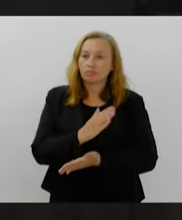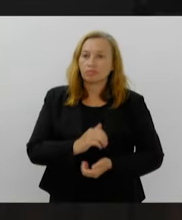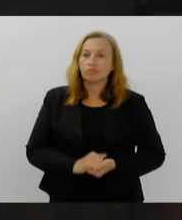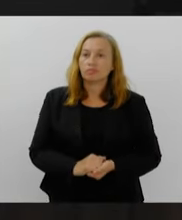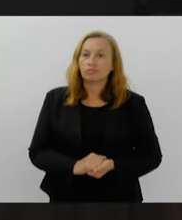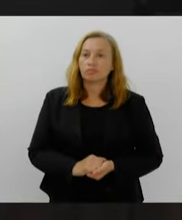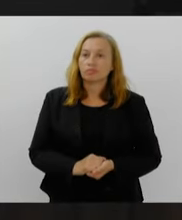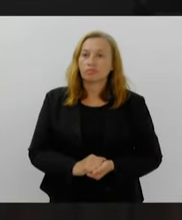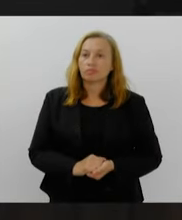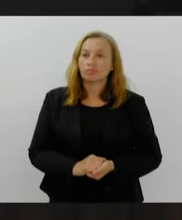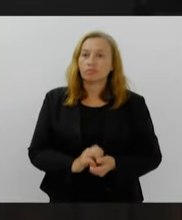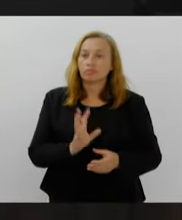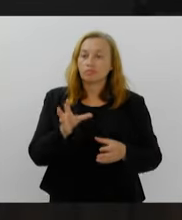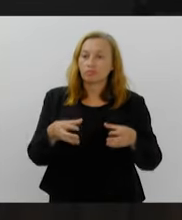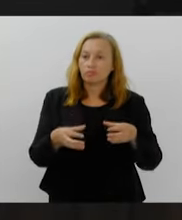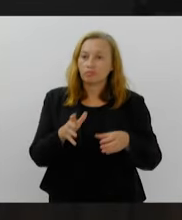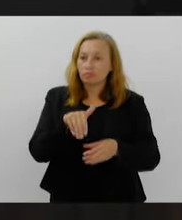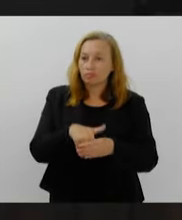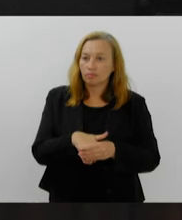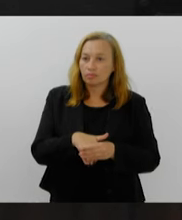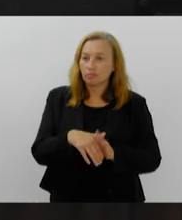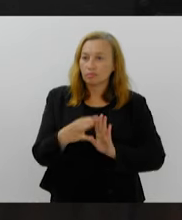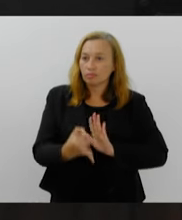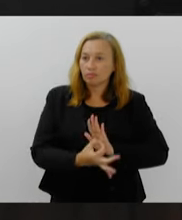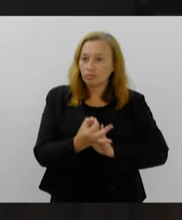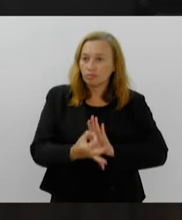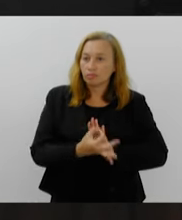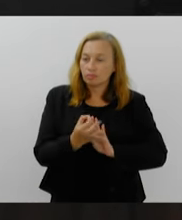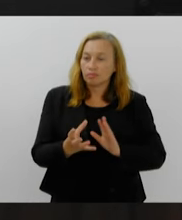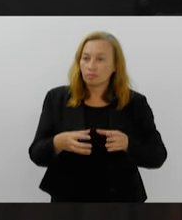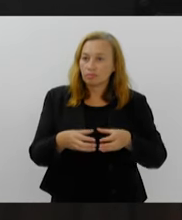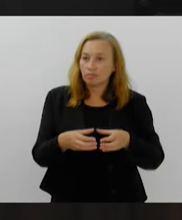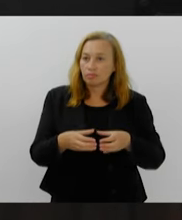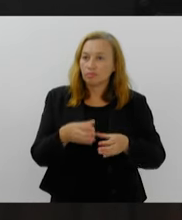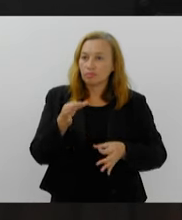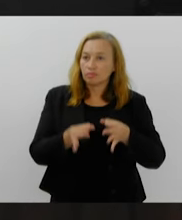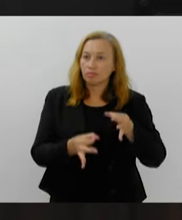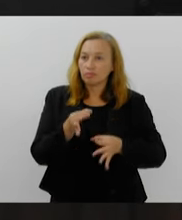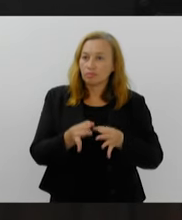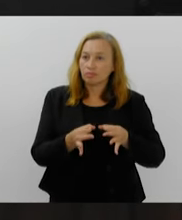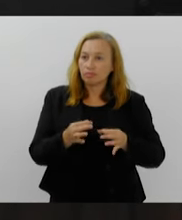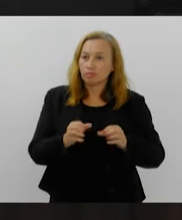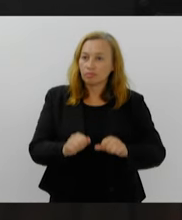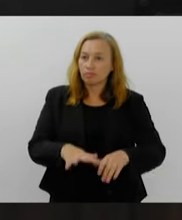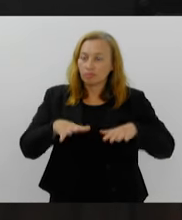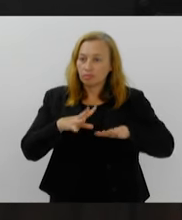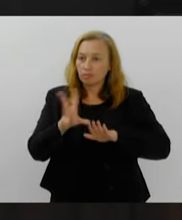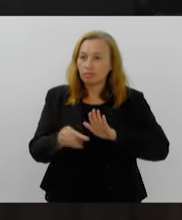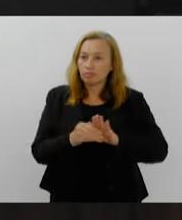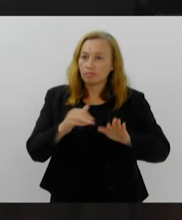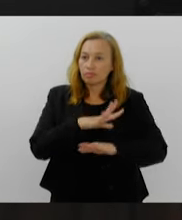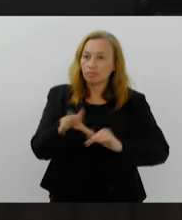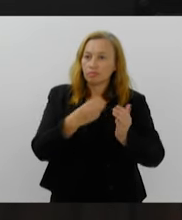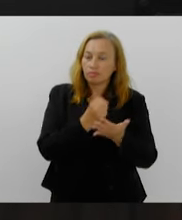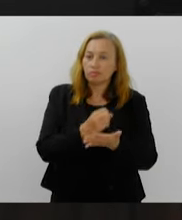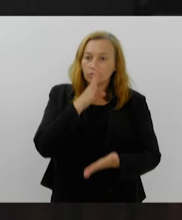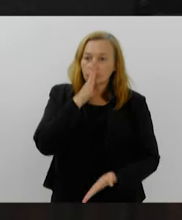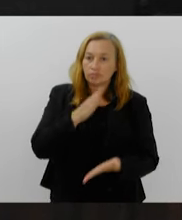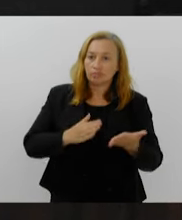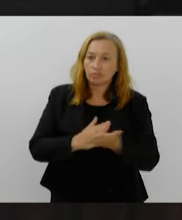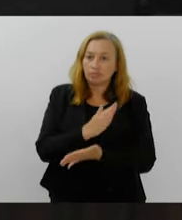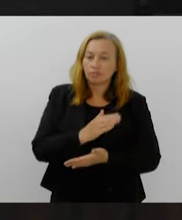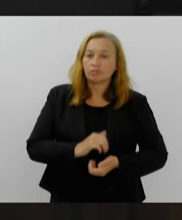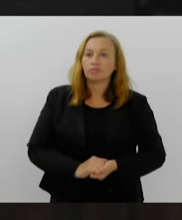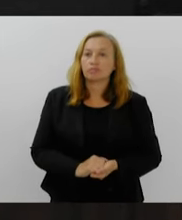aprovado em votação o parecer da Comissão de Justiça as emendas de plenário senhores que aprovam permani comistão